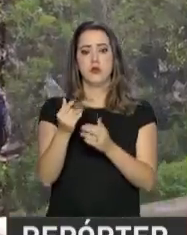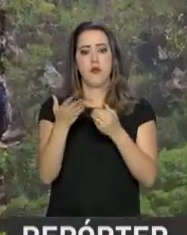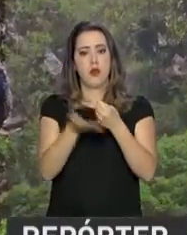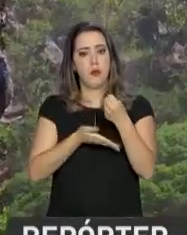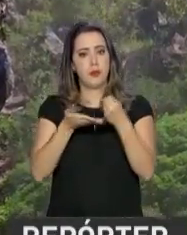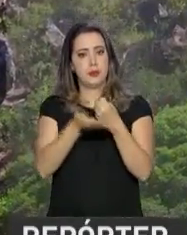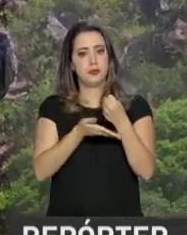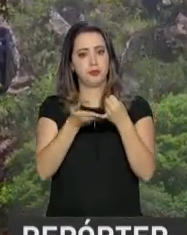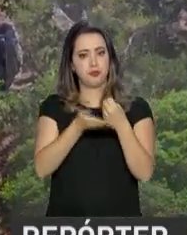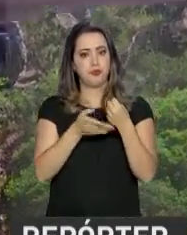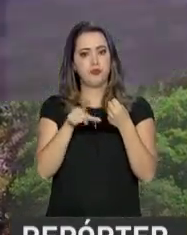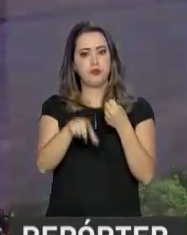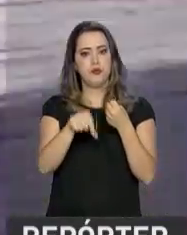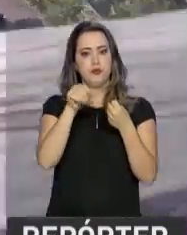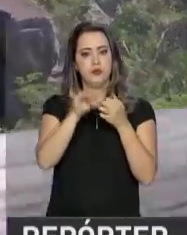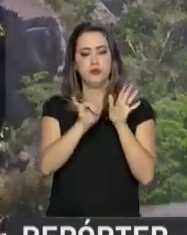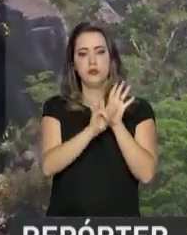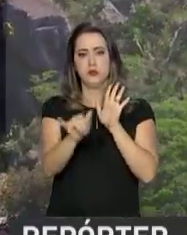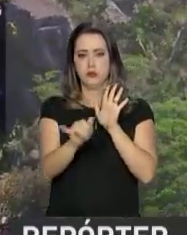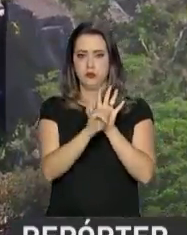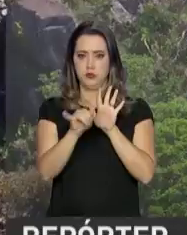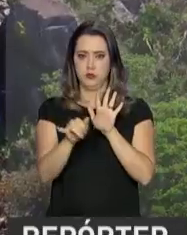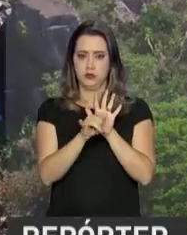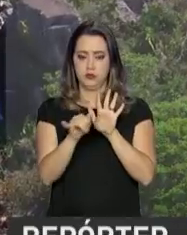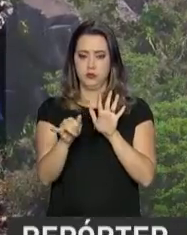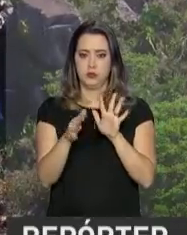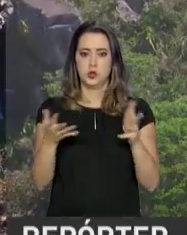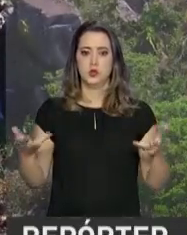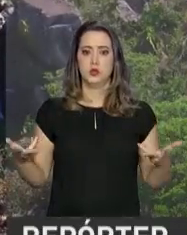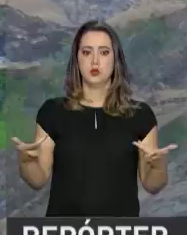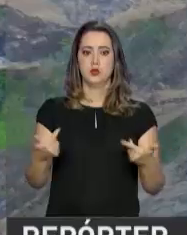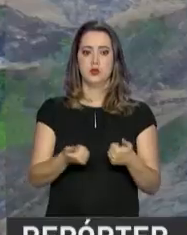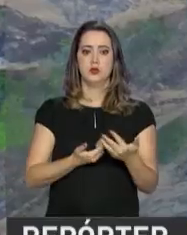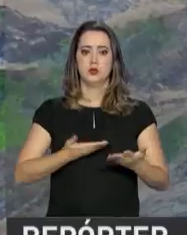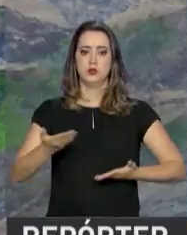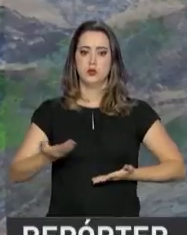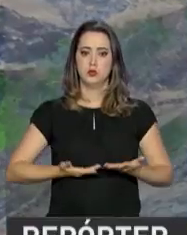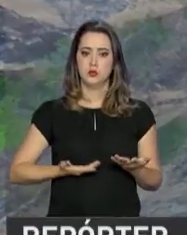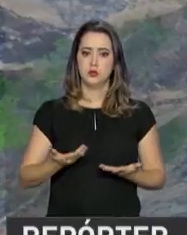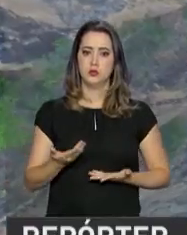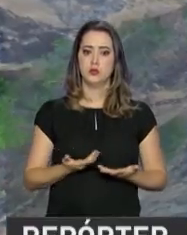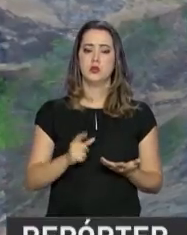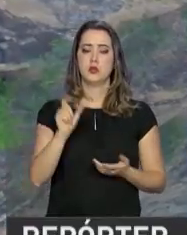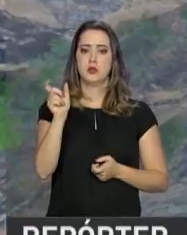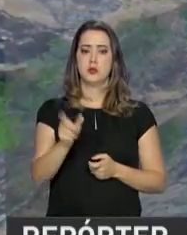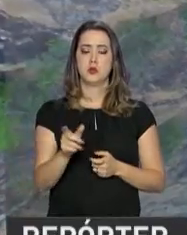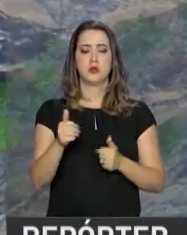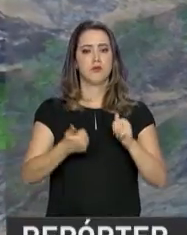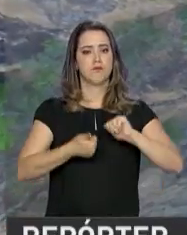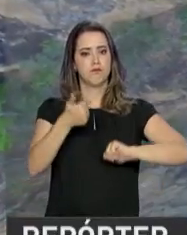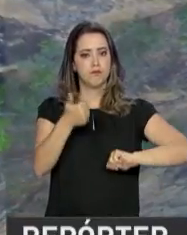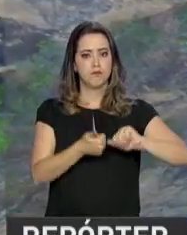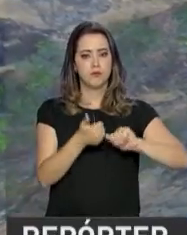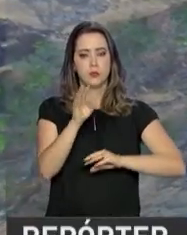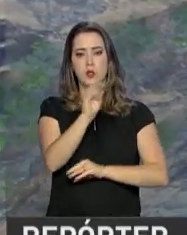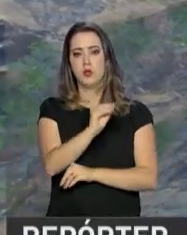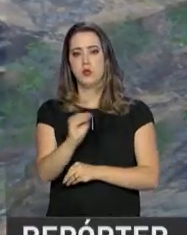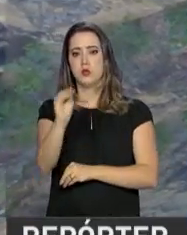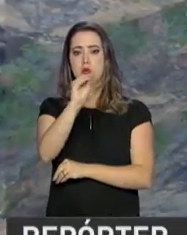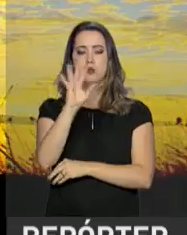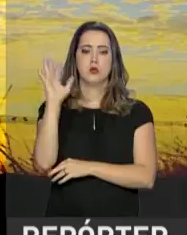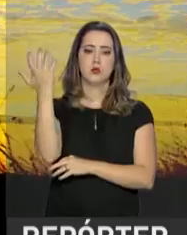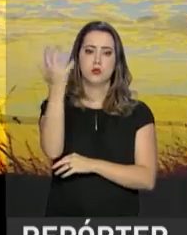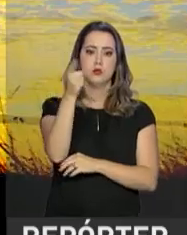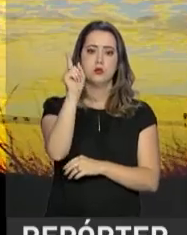mínimo definido em edital qualidade dos serviços satisfação dos visitantes e conservação dos